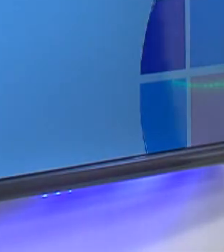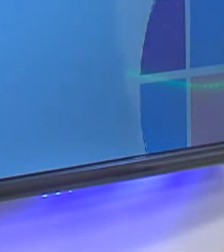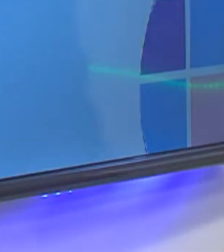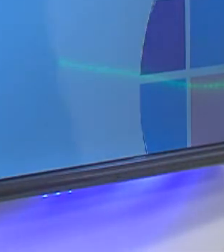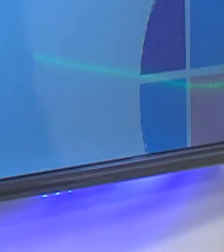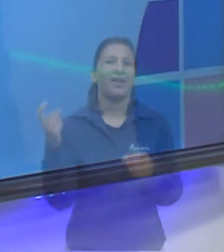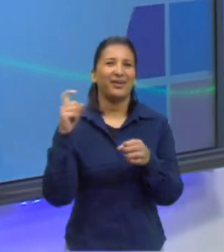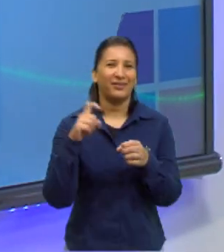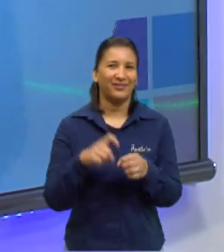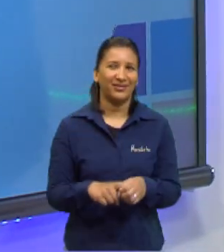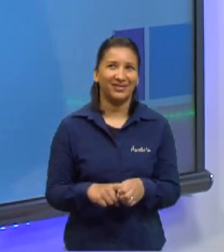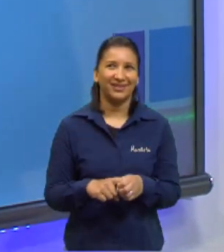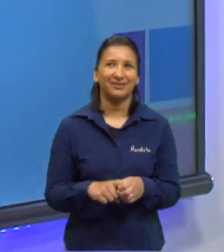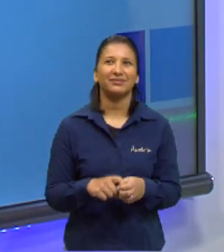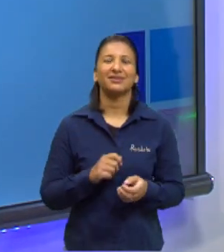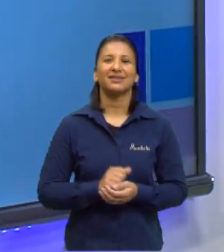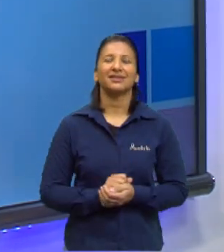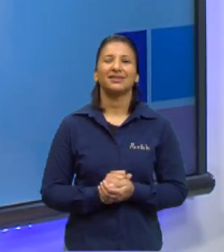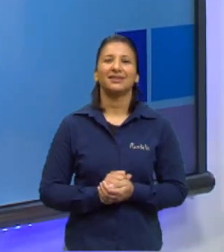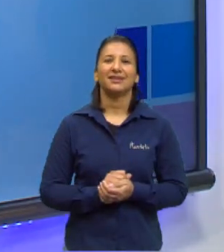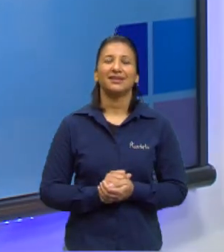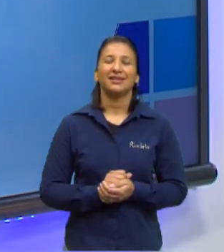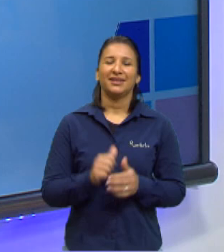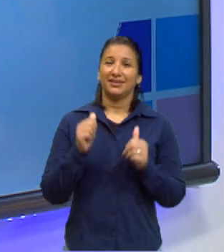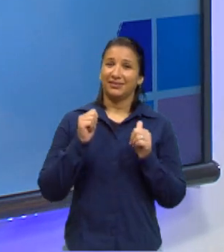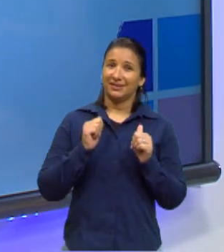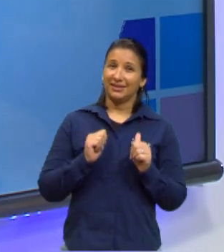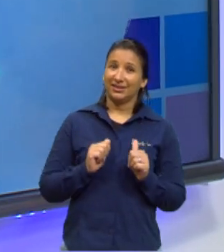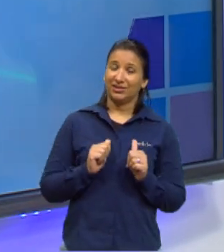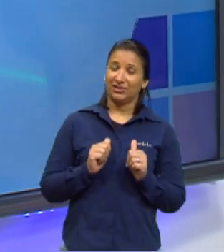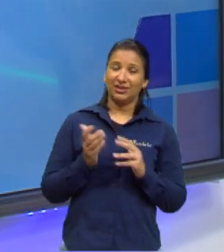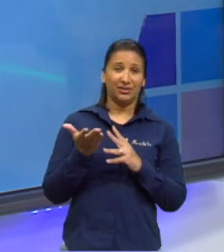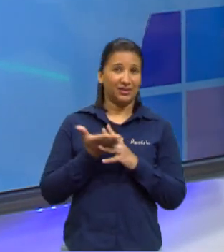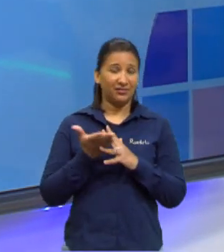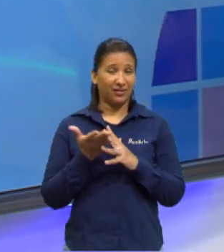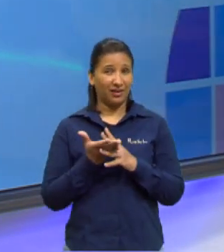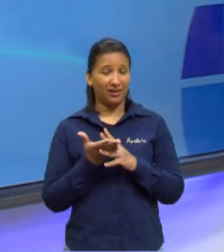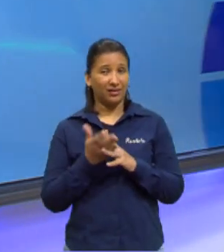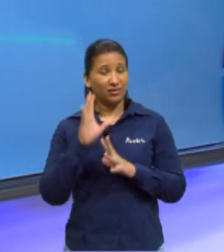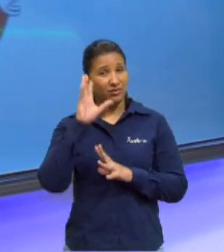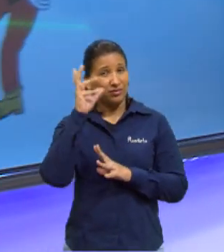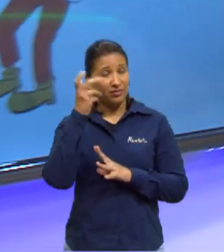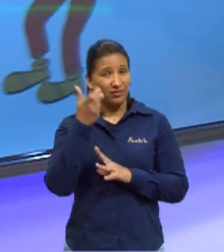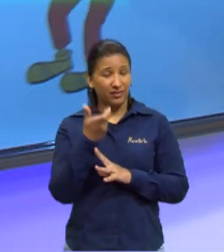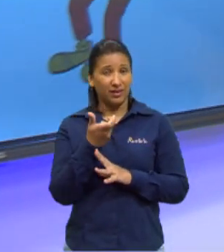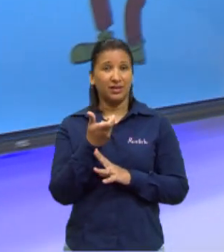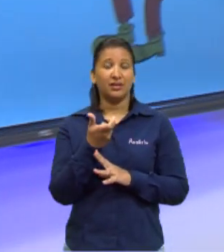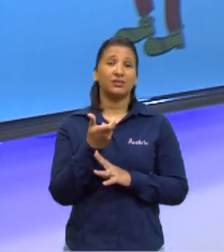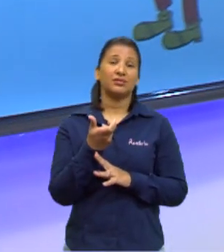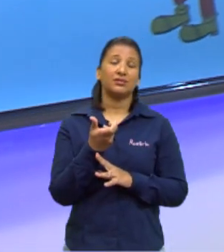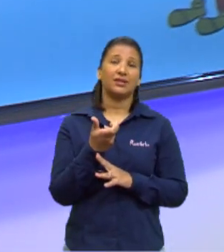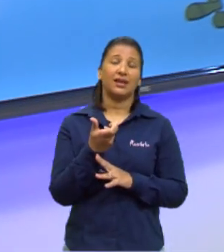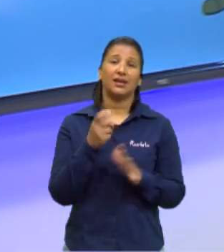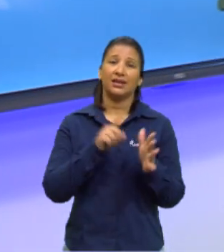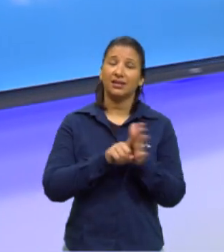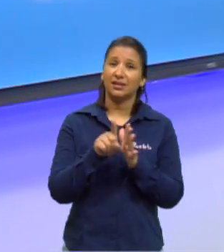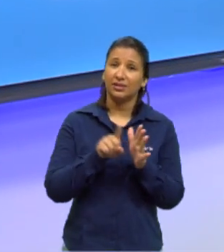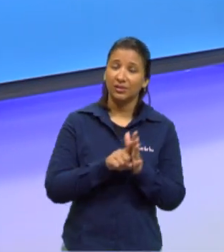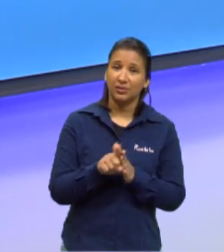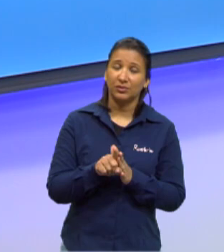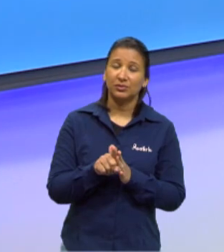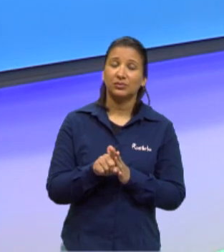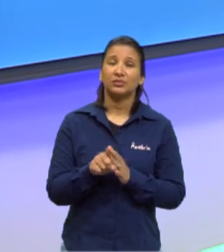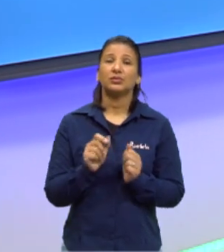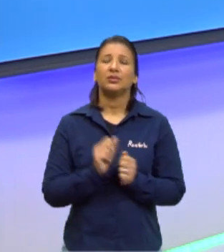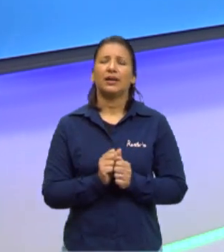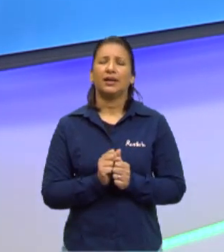Voltamos então, pessoal. Então, né, demos uma relaxadinha. É, resolver essas questões com equações irracionais, elas exigem